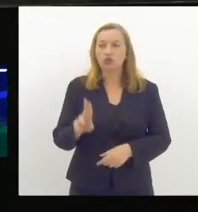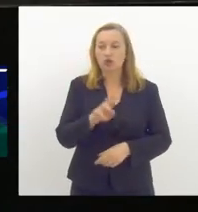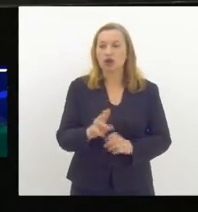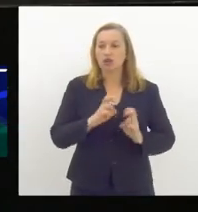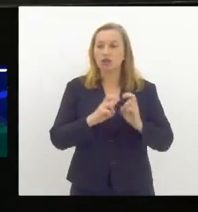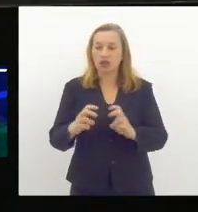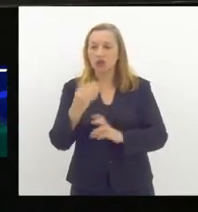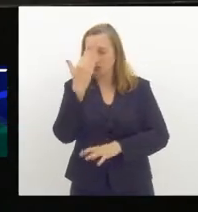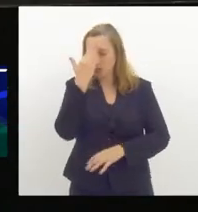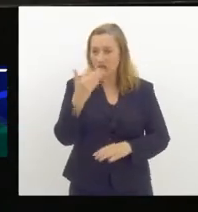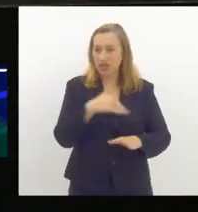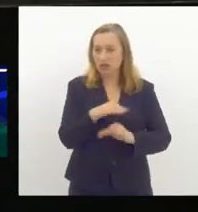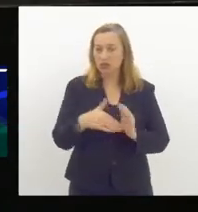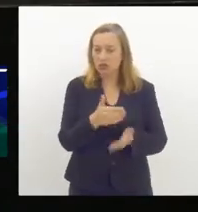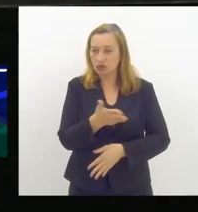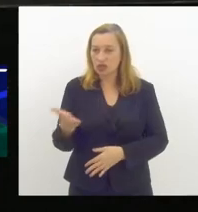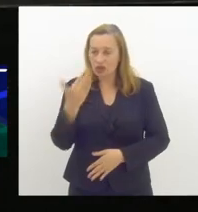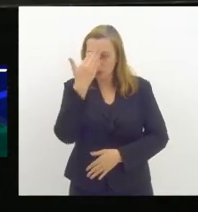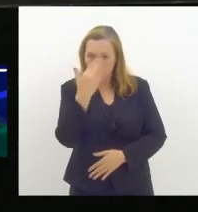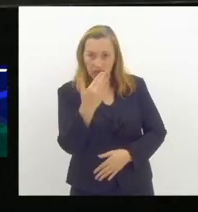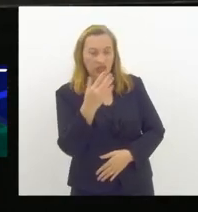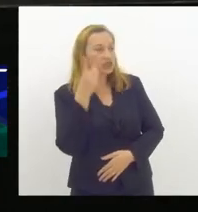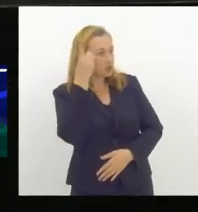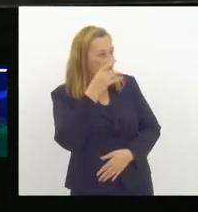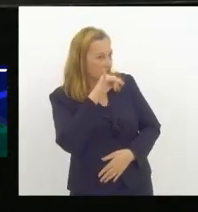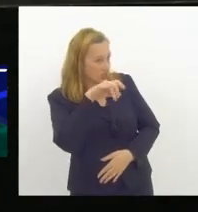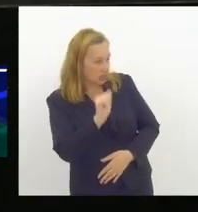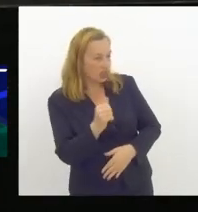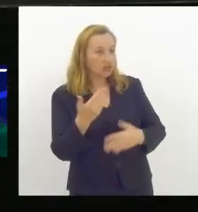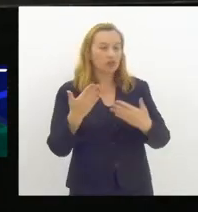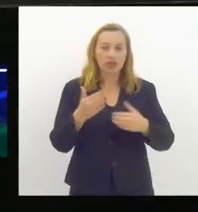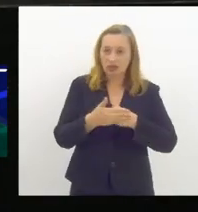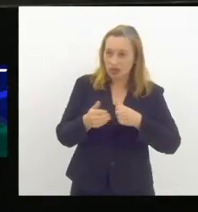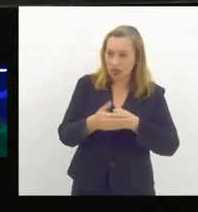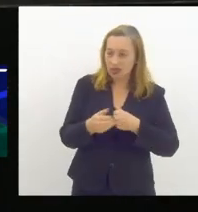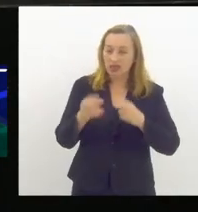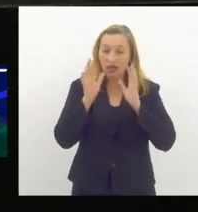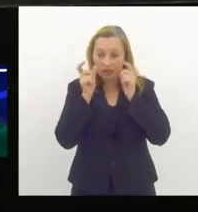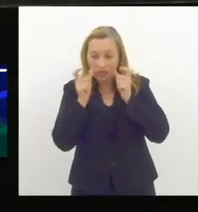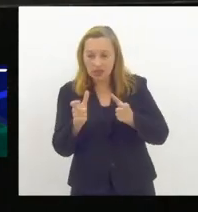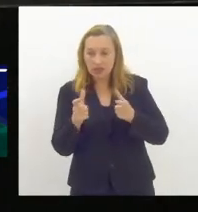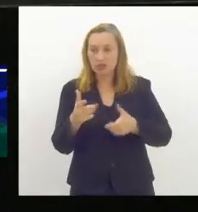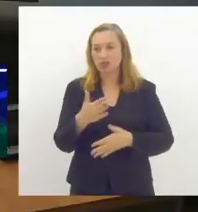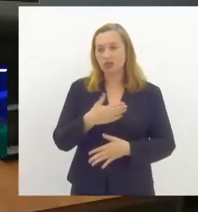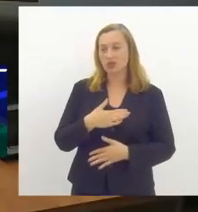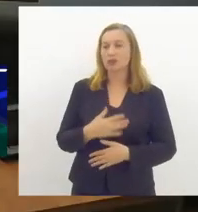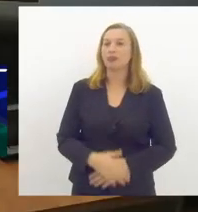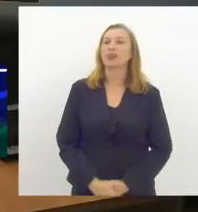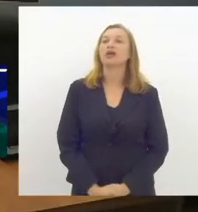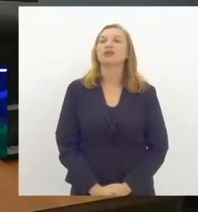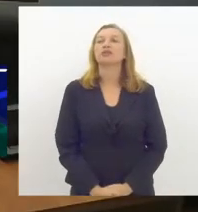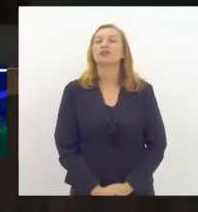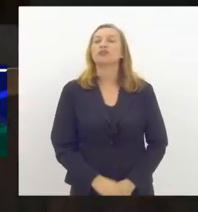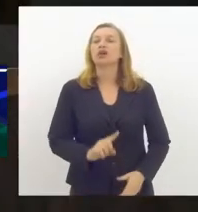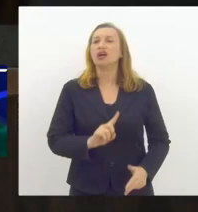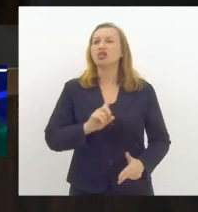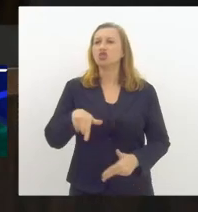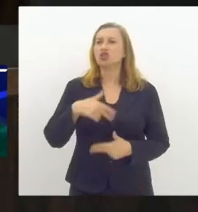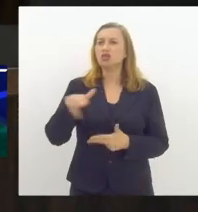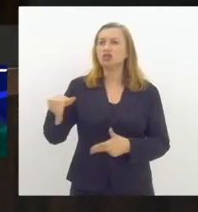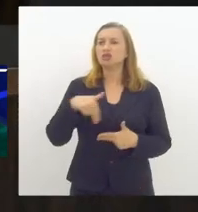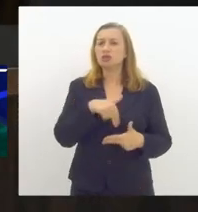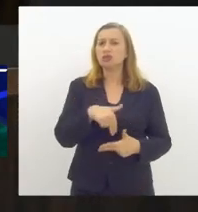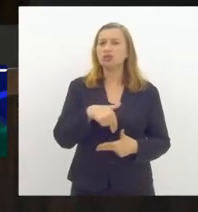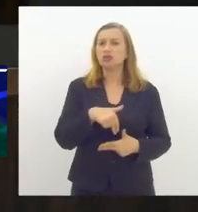tema de trem Muito obrigado a todos vocês obrigado viu deputada Sérgio uma pelo carinho e pela atenção minha pessoa o próximo orador